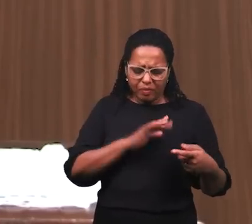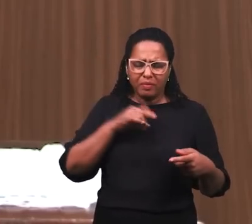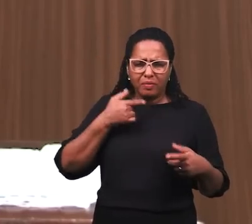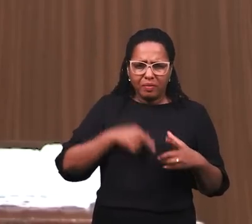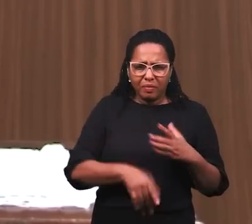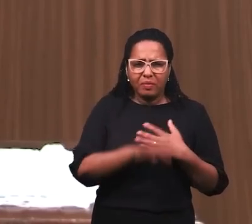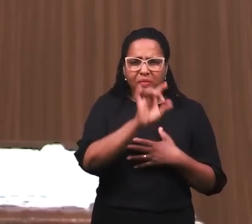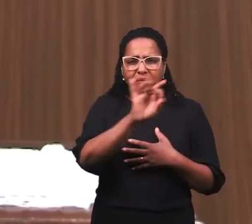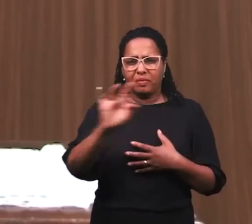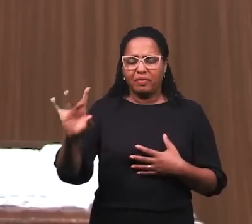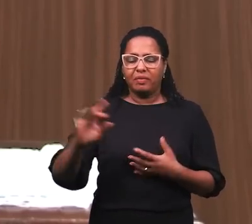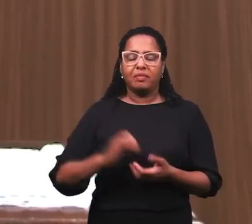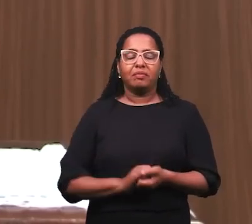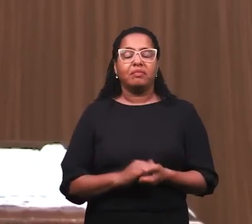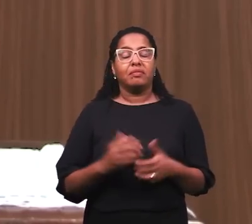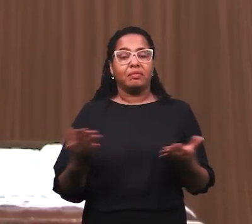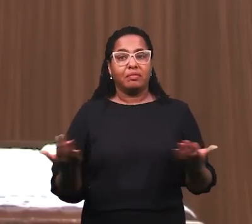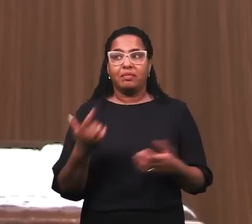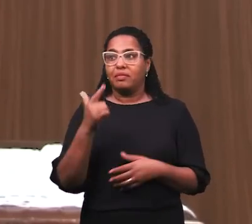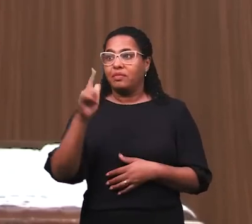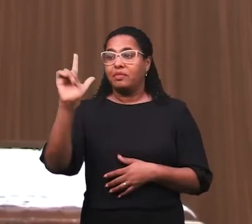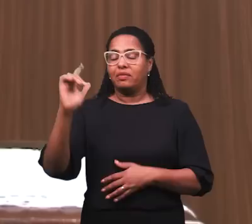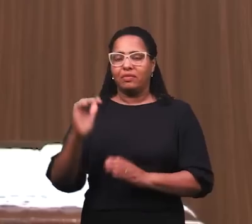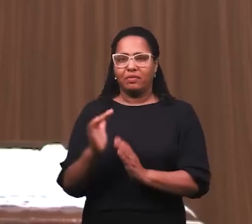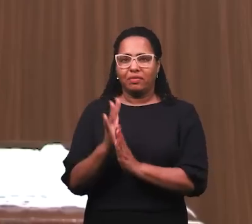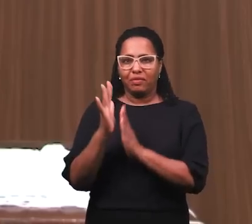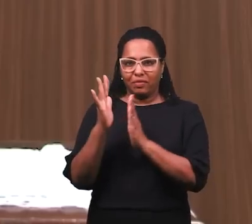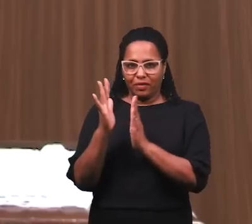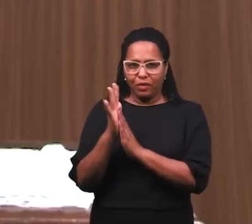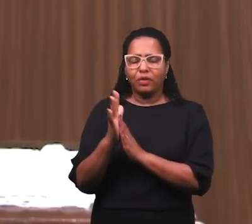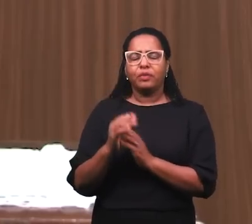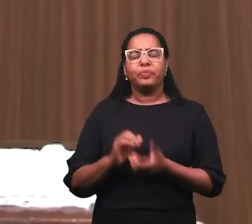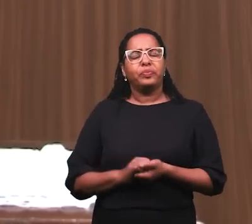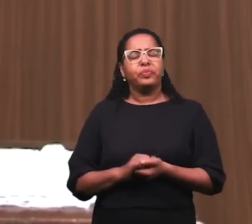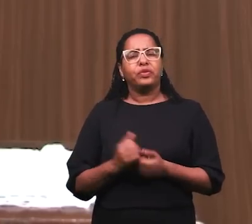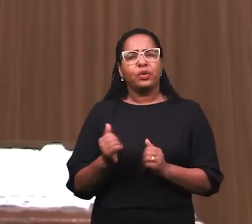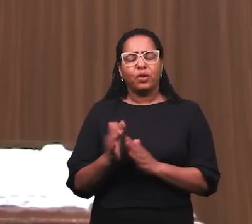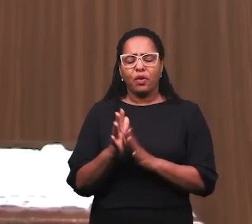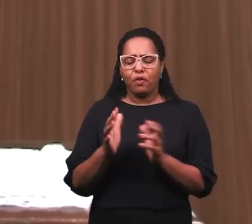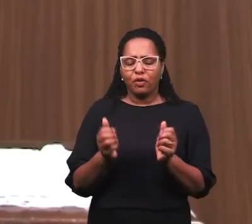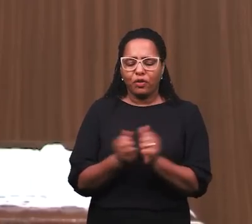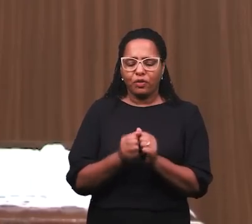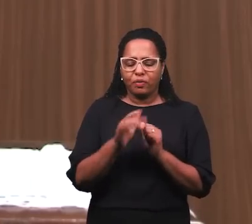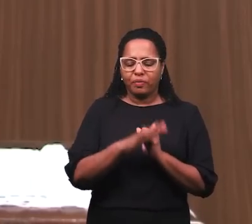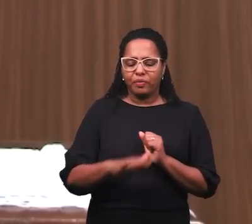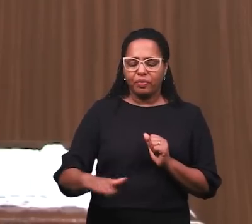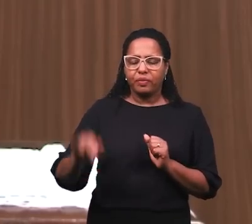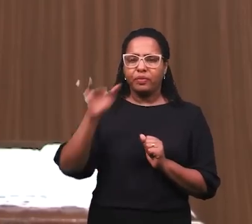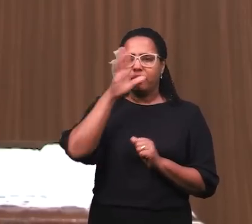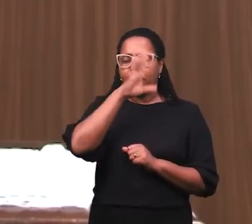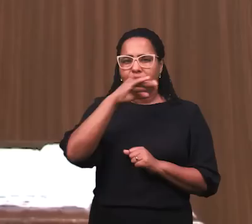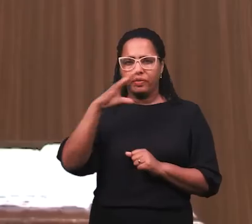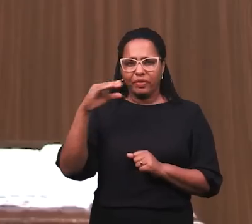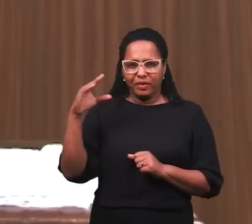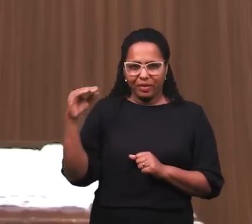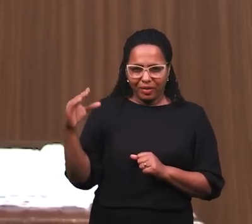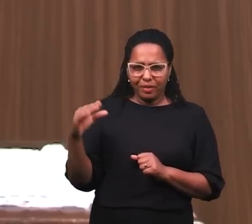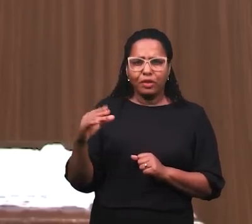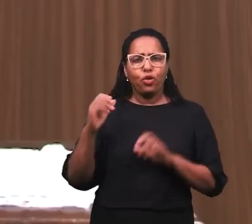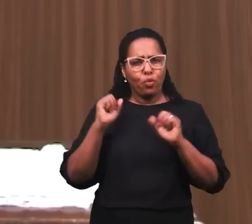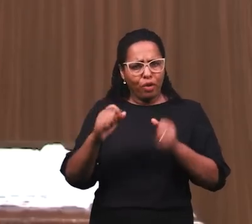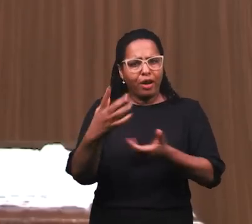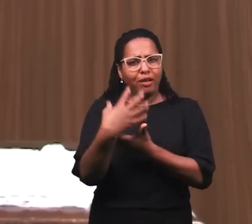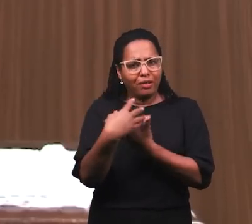profundamente com cada um de nós. Nesta hora nós vamos entoar mais um louvor ao Senhor. É um louvor com as crianças,